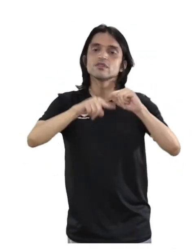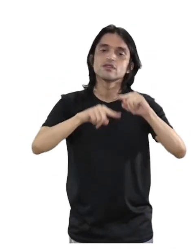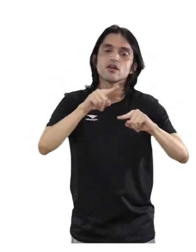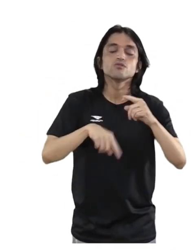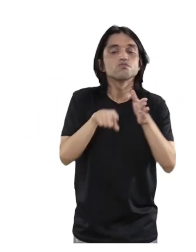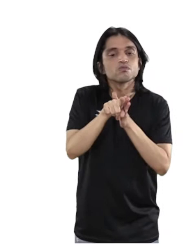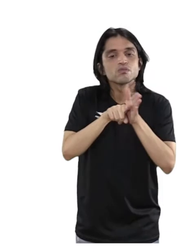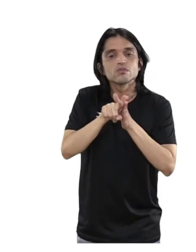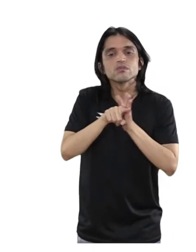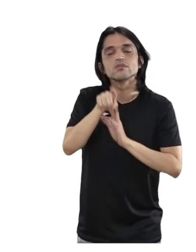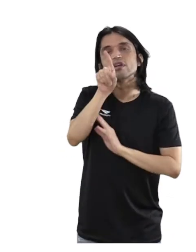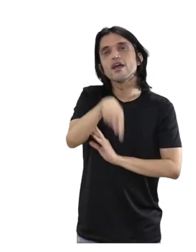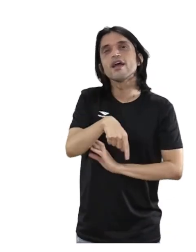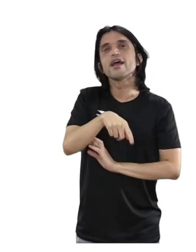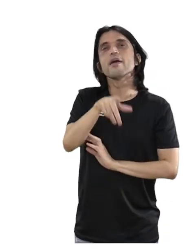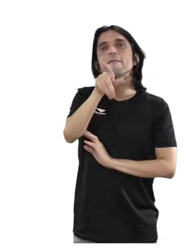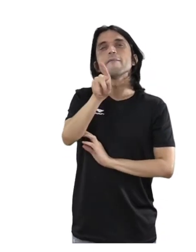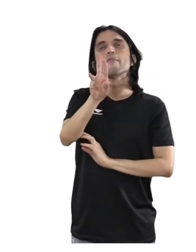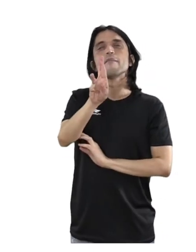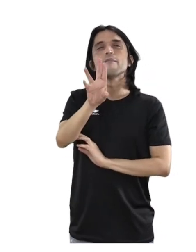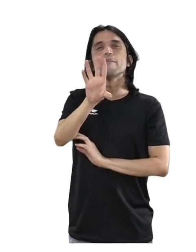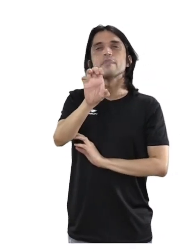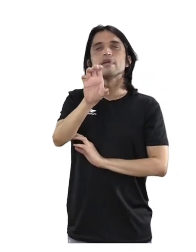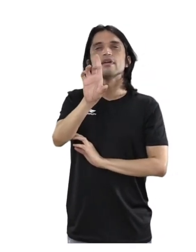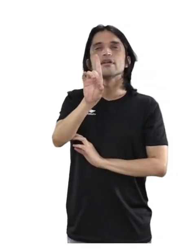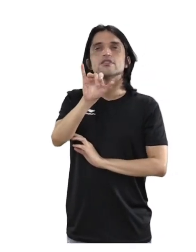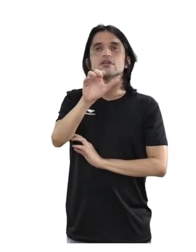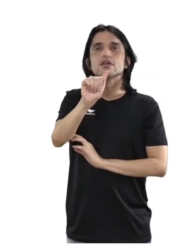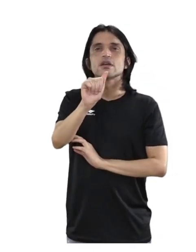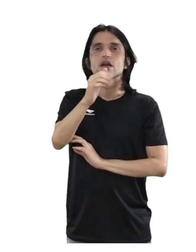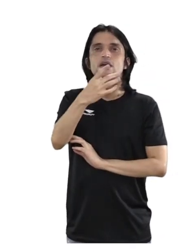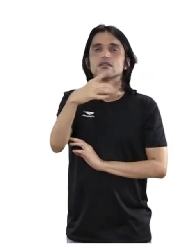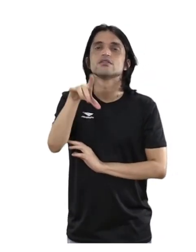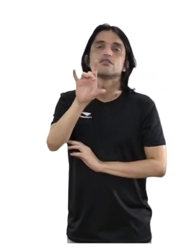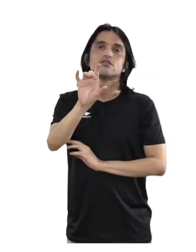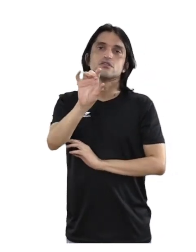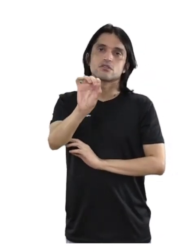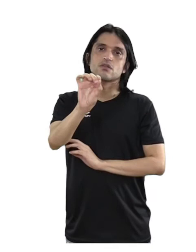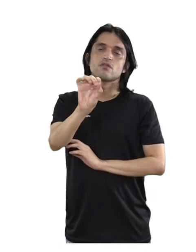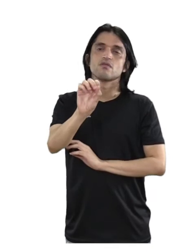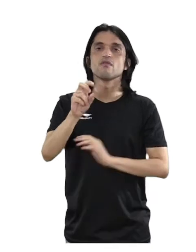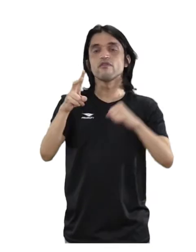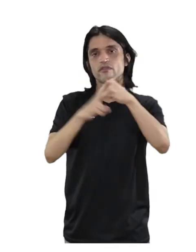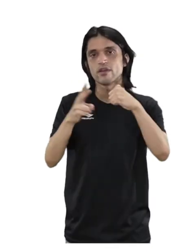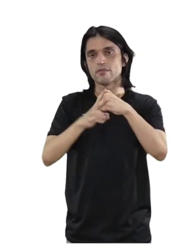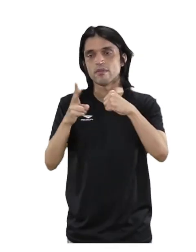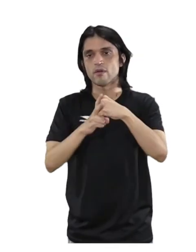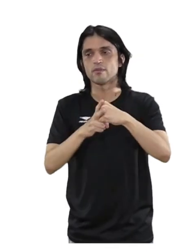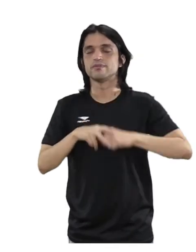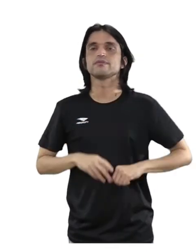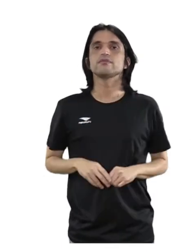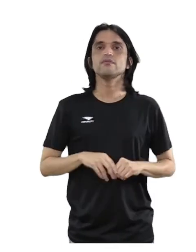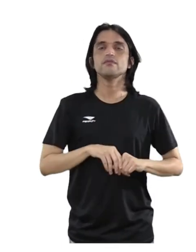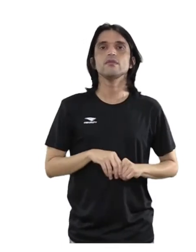de predicação verbal, quando apresentam maior força significativa no predicado. Os verbos